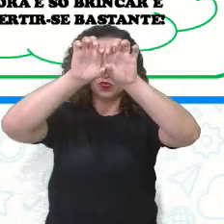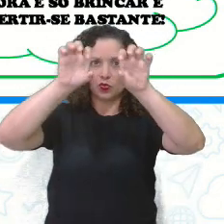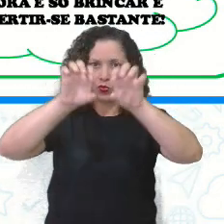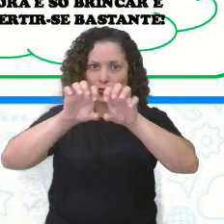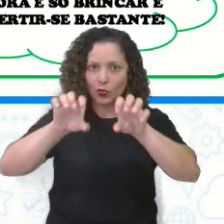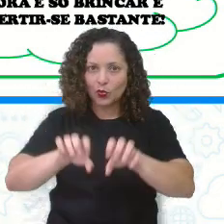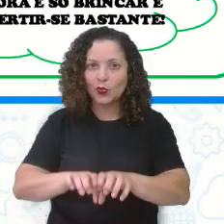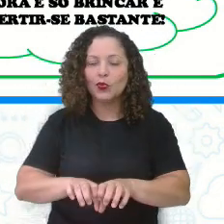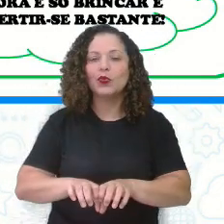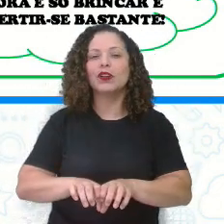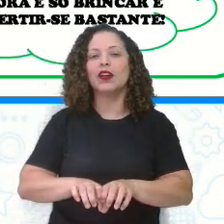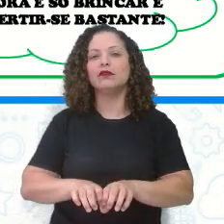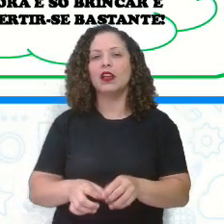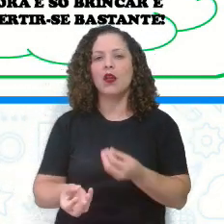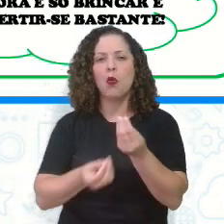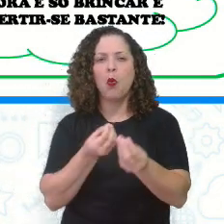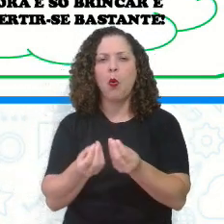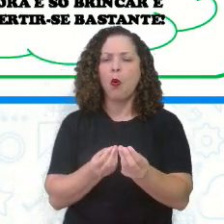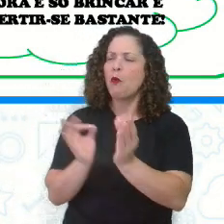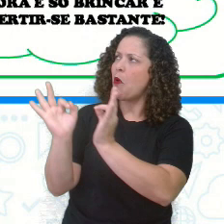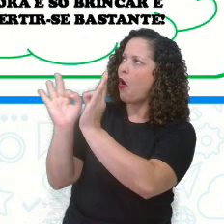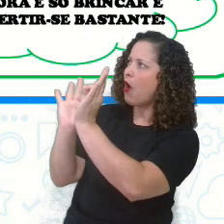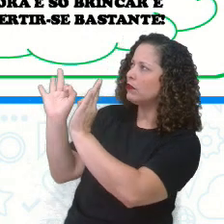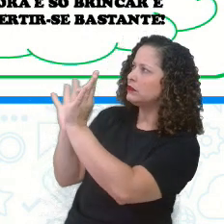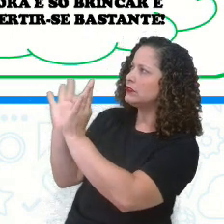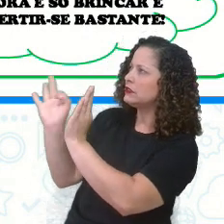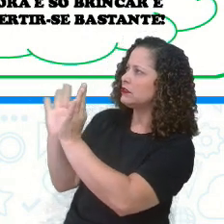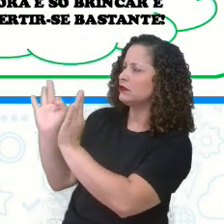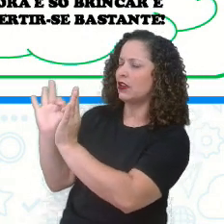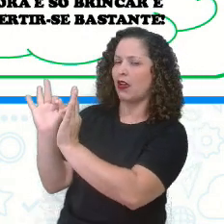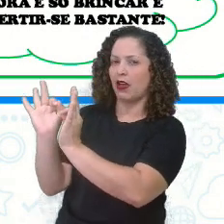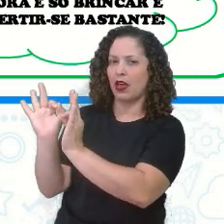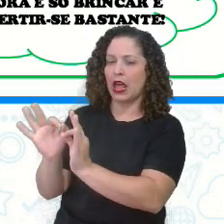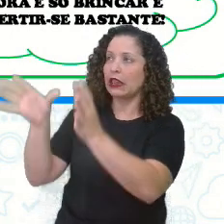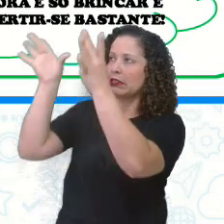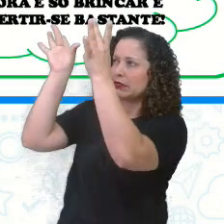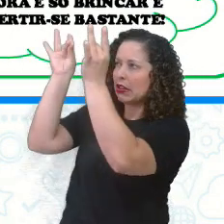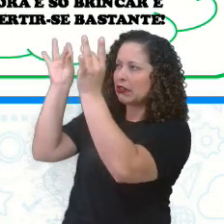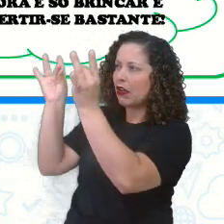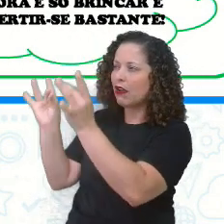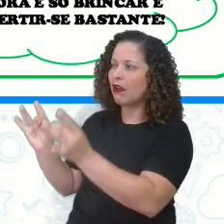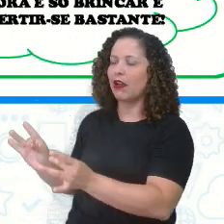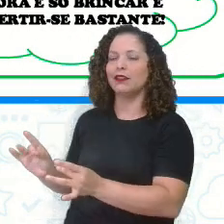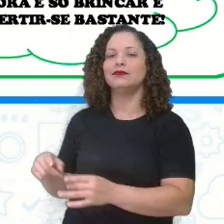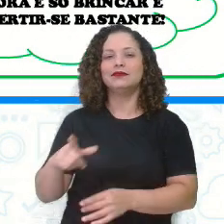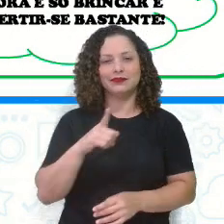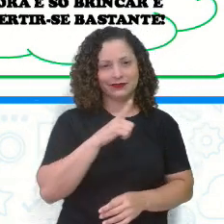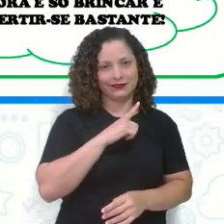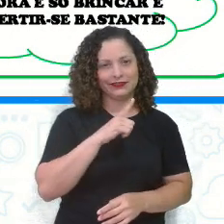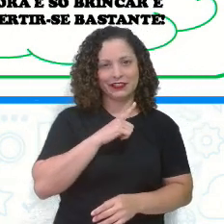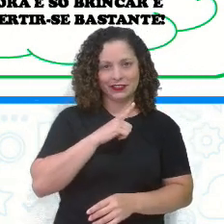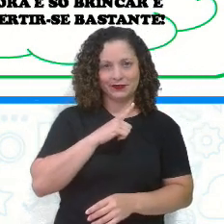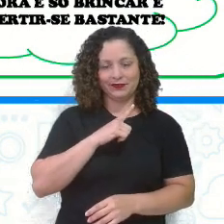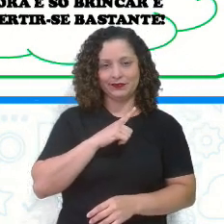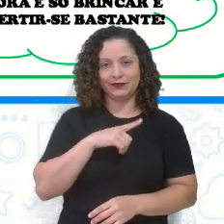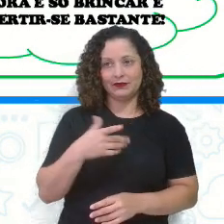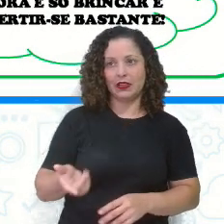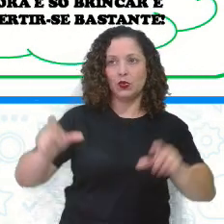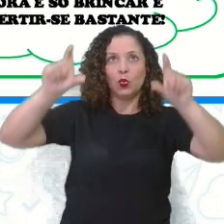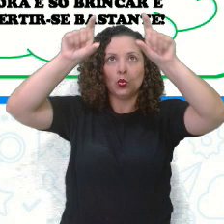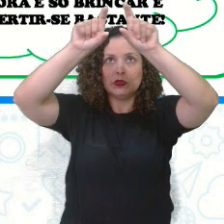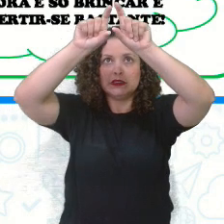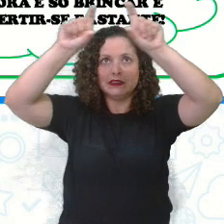textual, instrução de montagem, ele é todo detalhado, não é? Com o título,